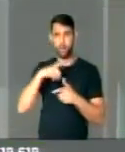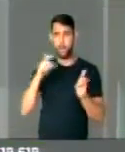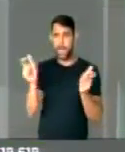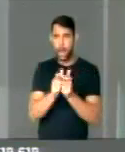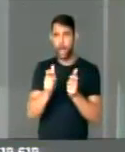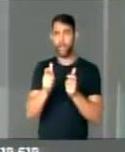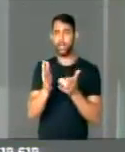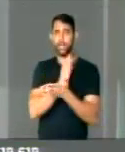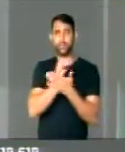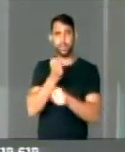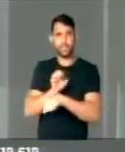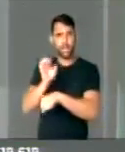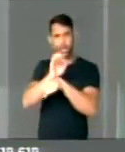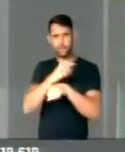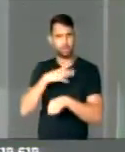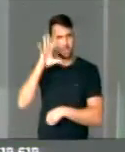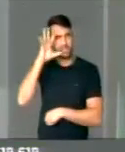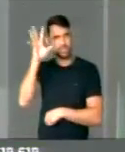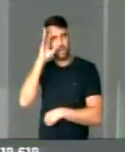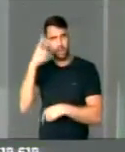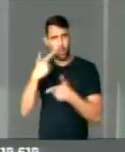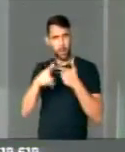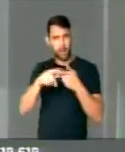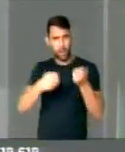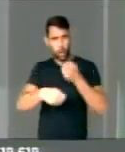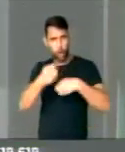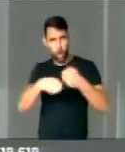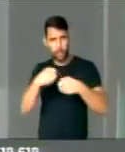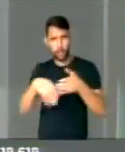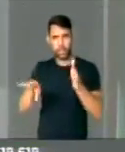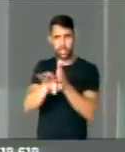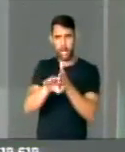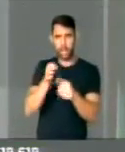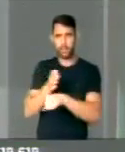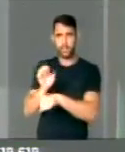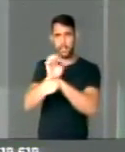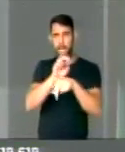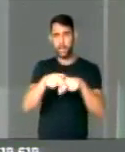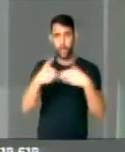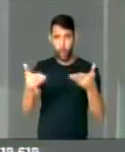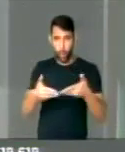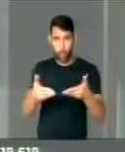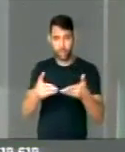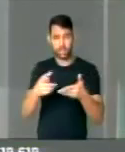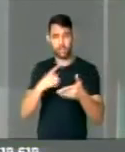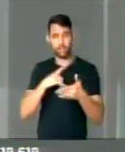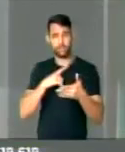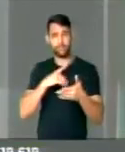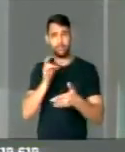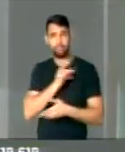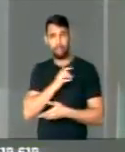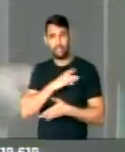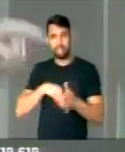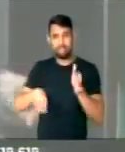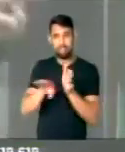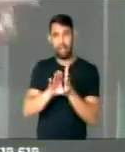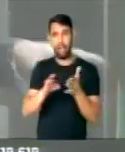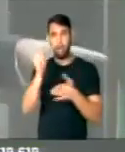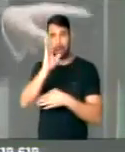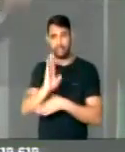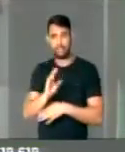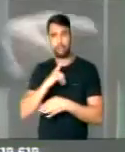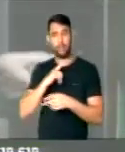no Brasil. Não pensemos que a recessão que hoje, infelizmente, atormenta o nosso país, também